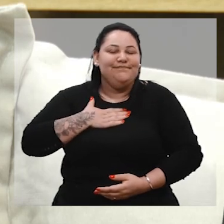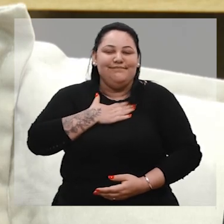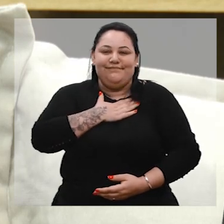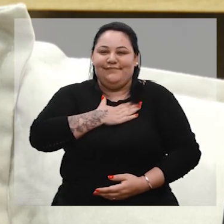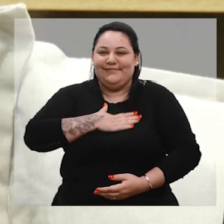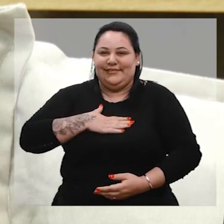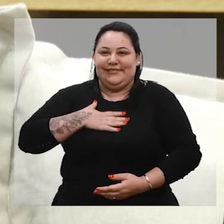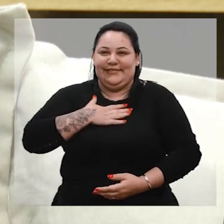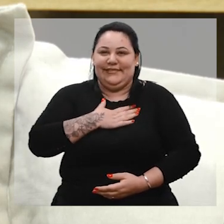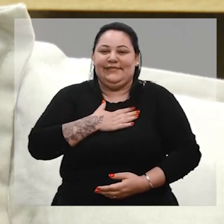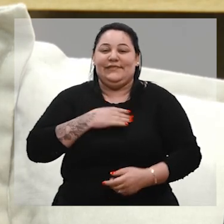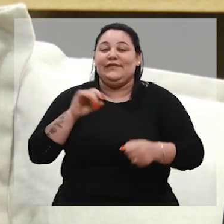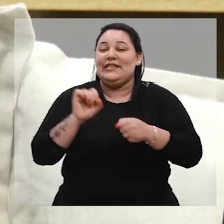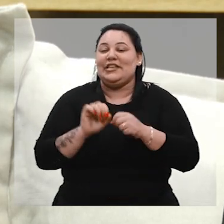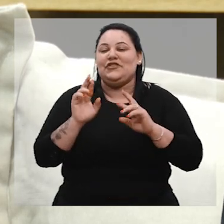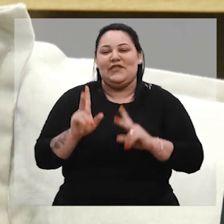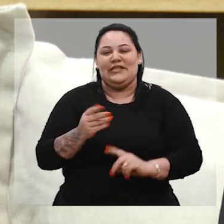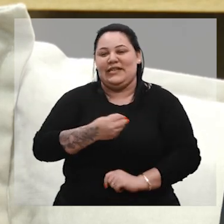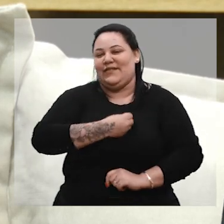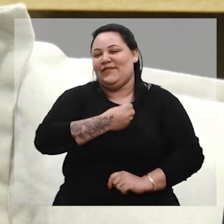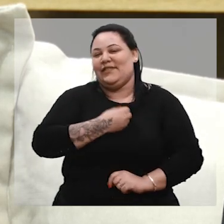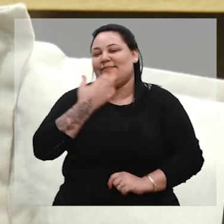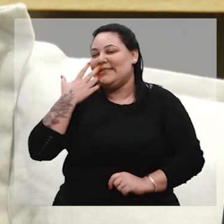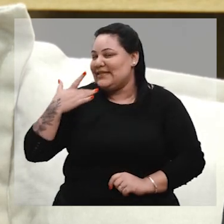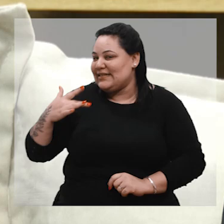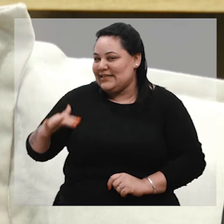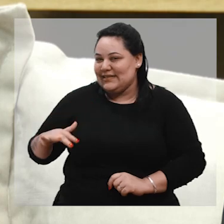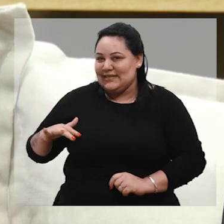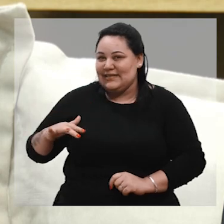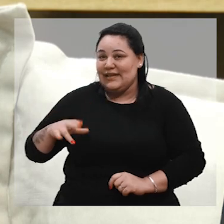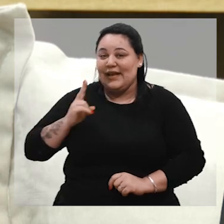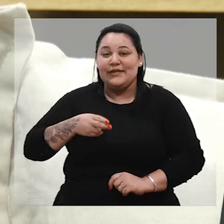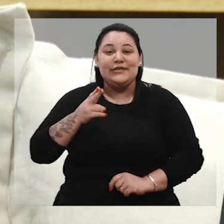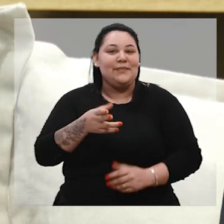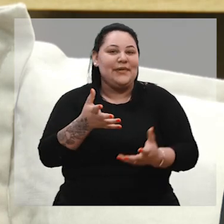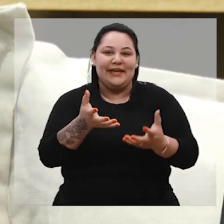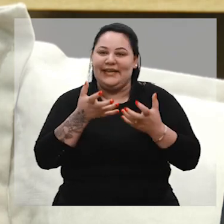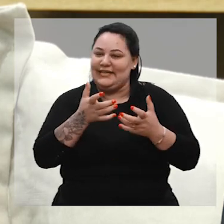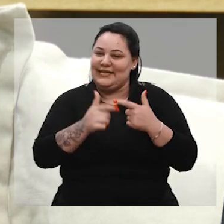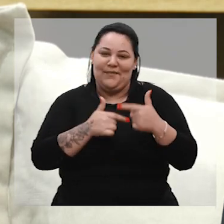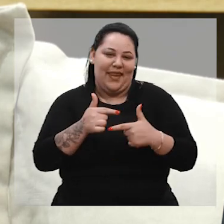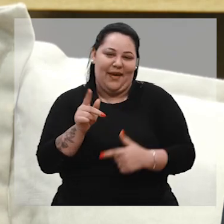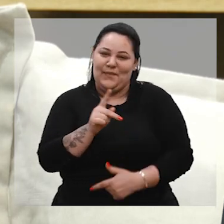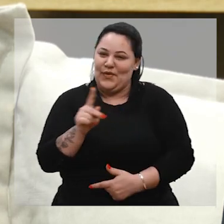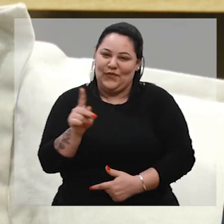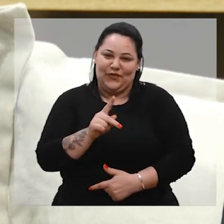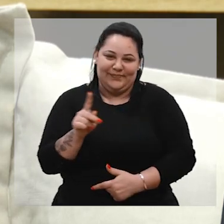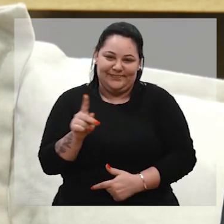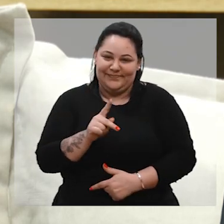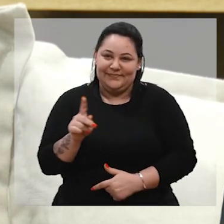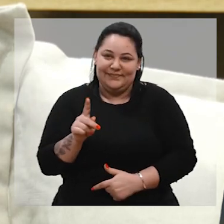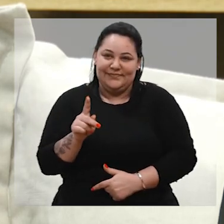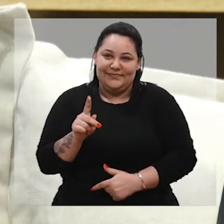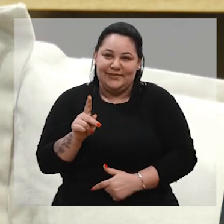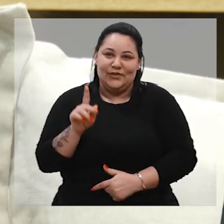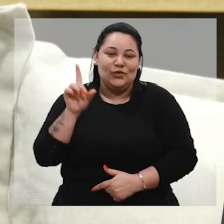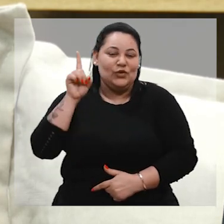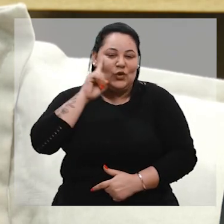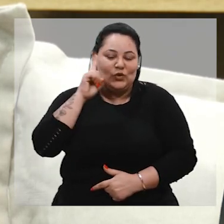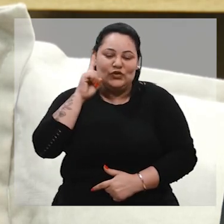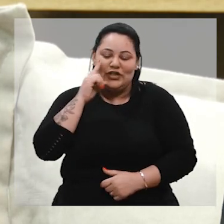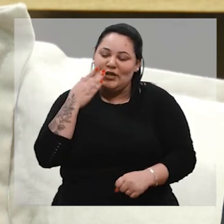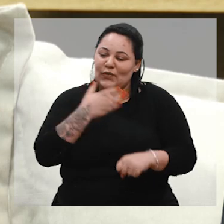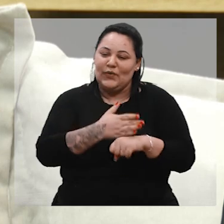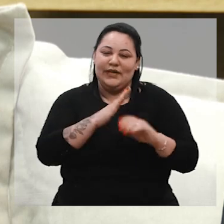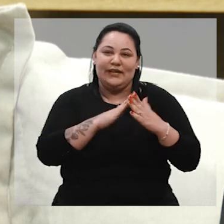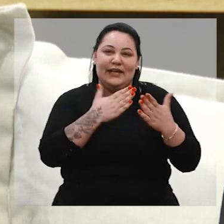grande prazer fazer a diferença na vida das crianças. Eu sempre quis ser professora, então, cada dia que